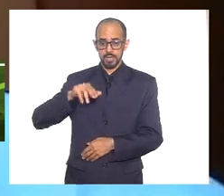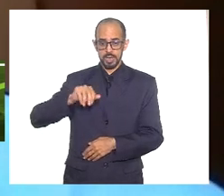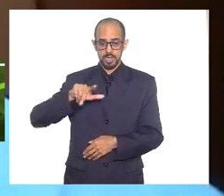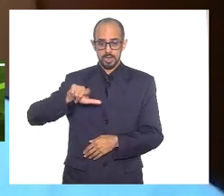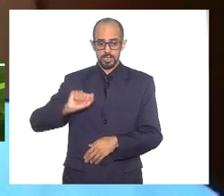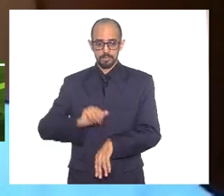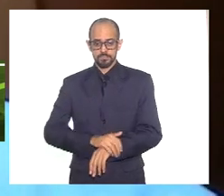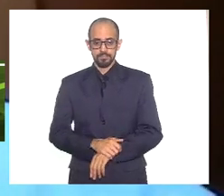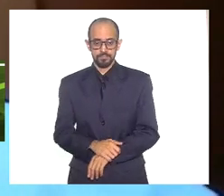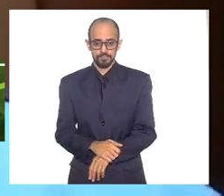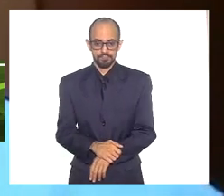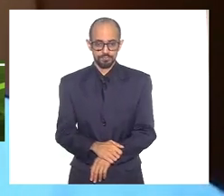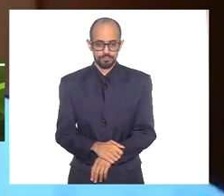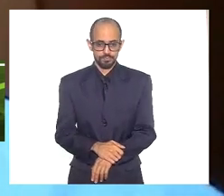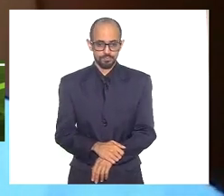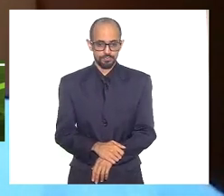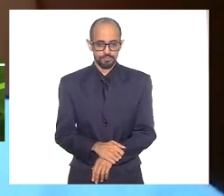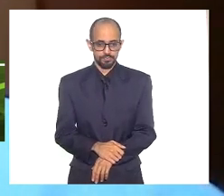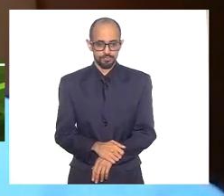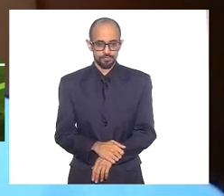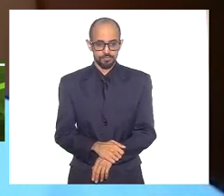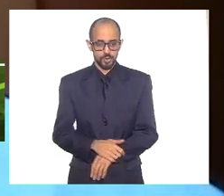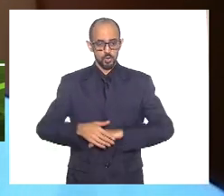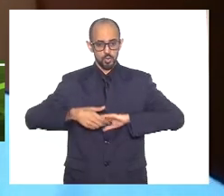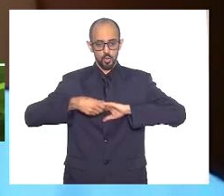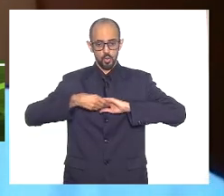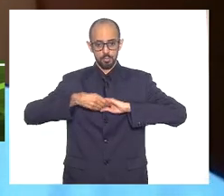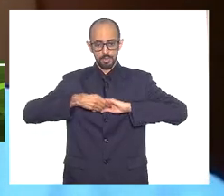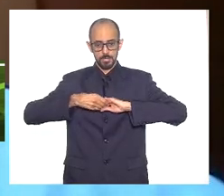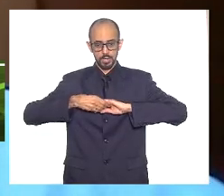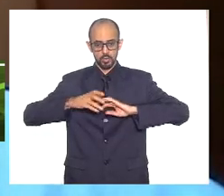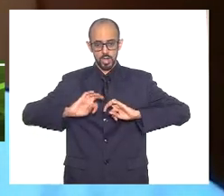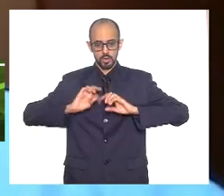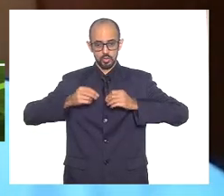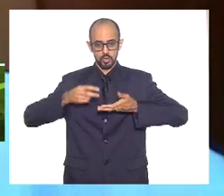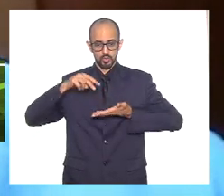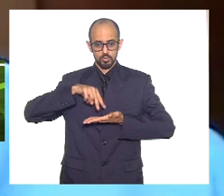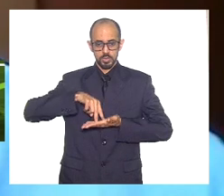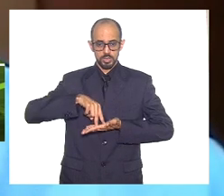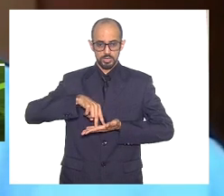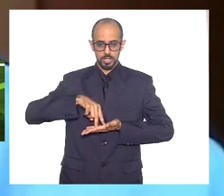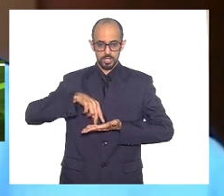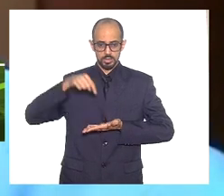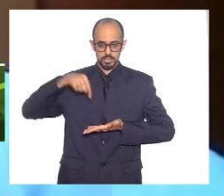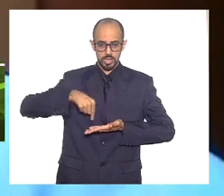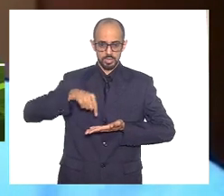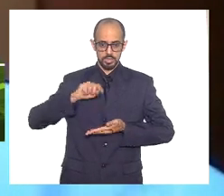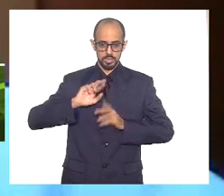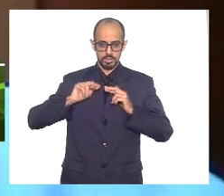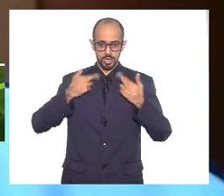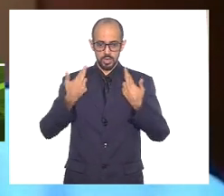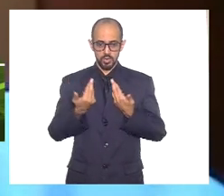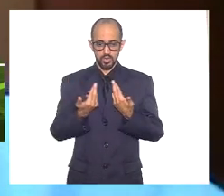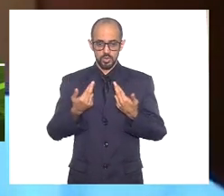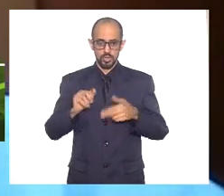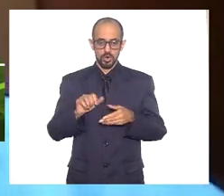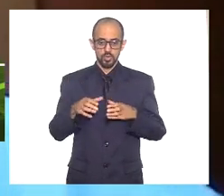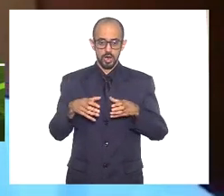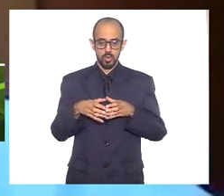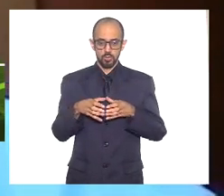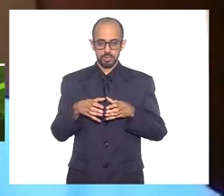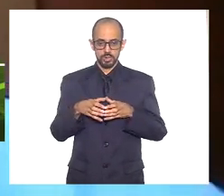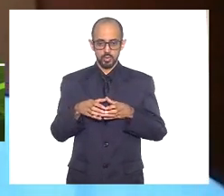Canella. Cumprimento todos e todas aqui presentes nesta reunião da Comissão de Orçamento.